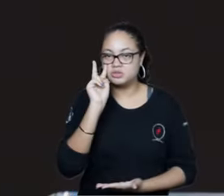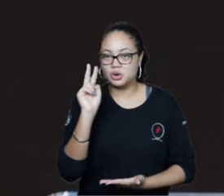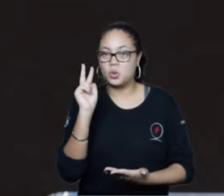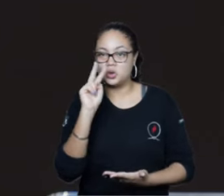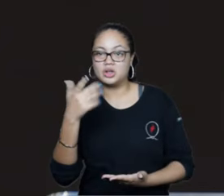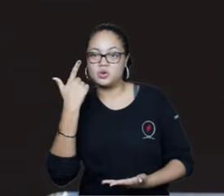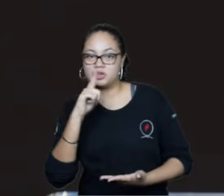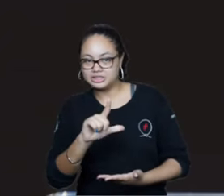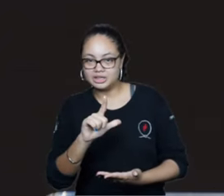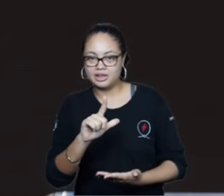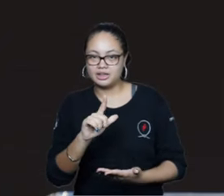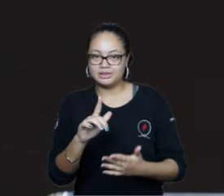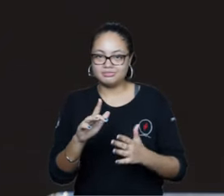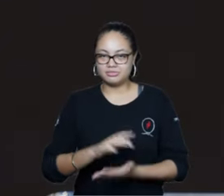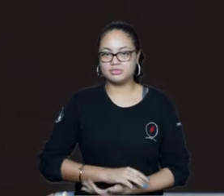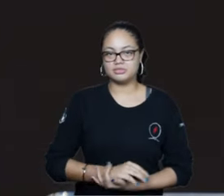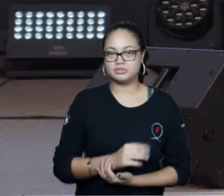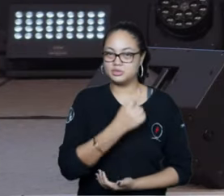consegue